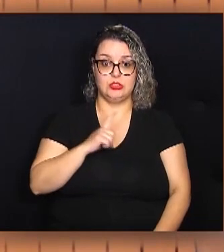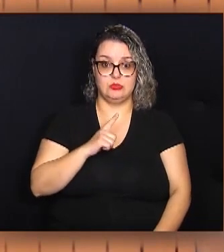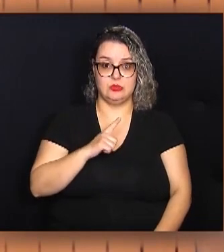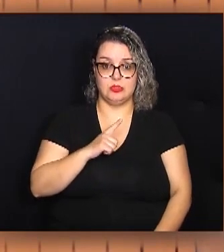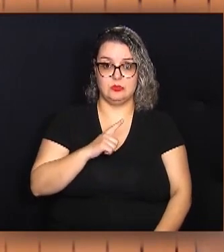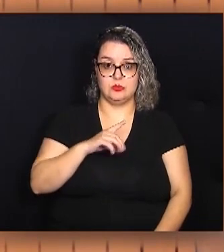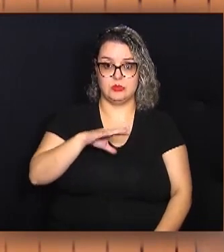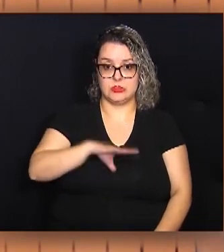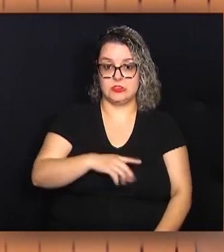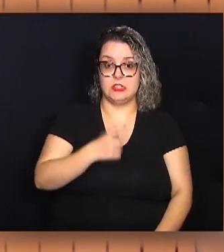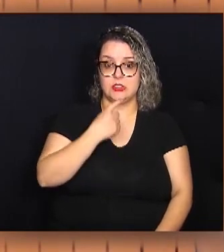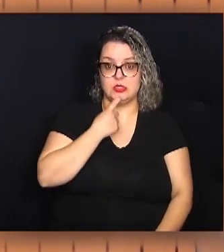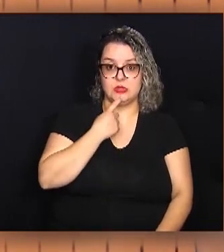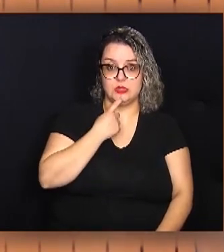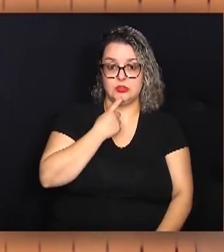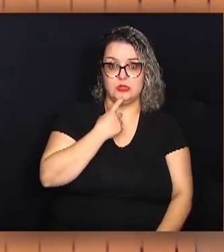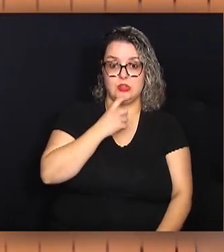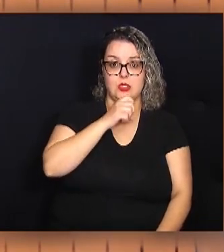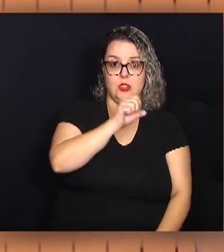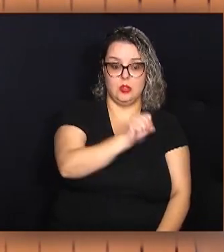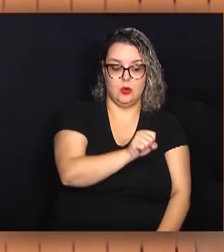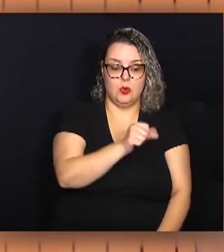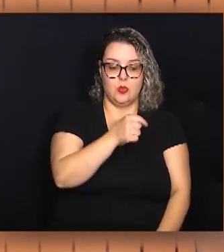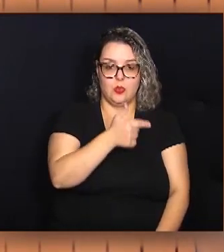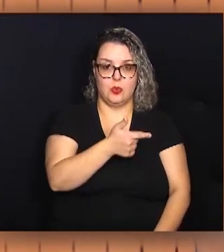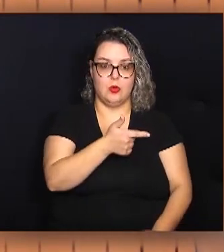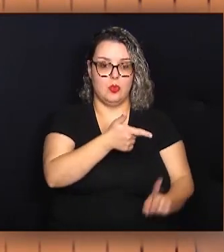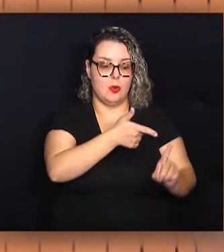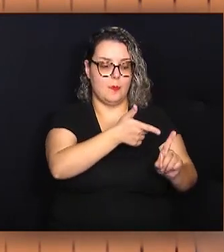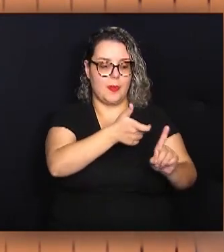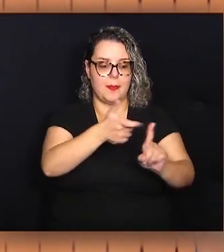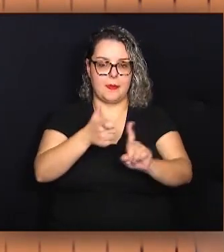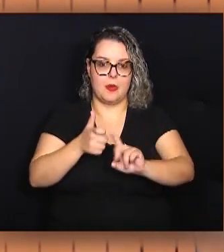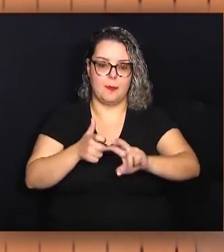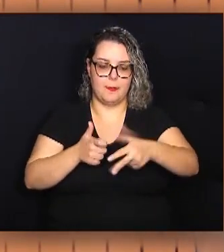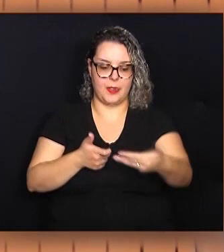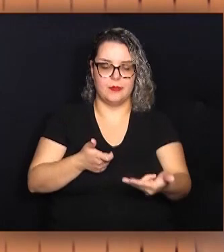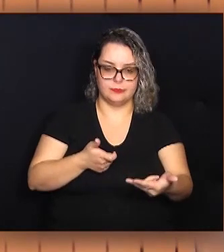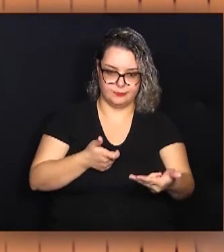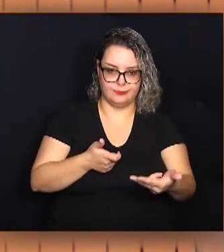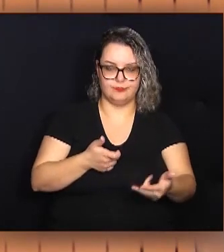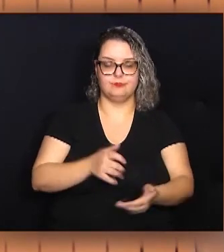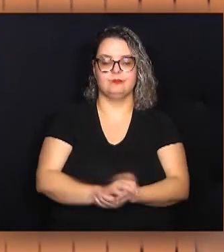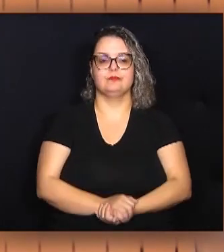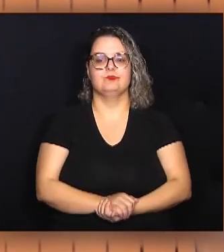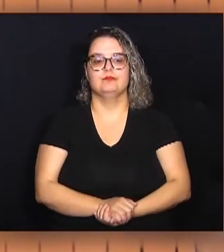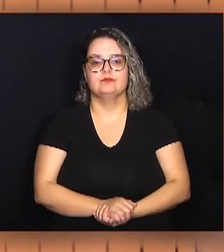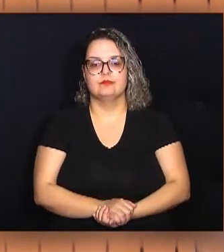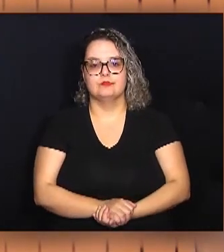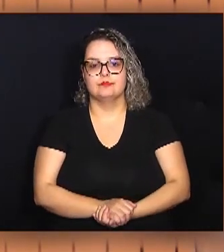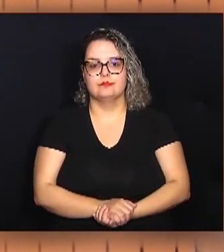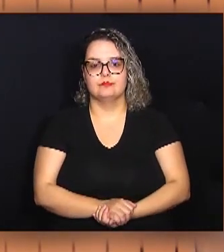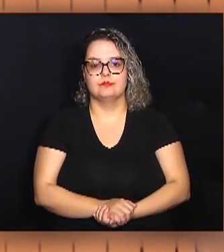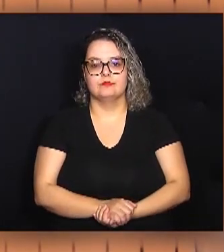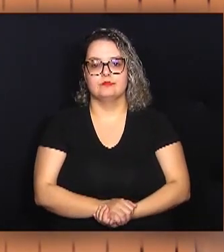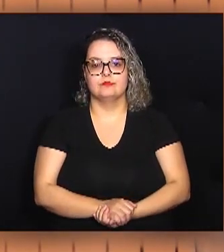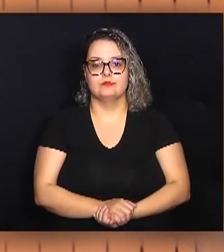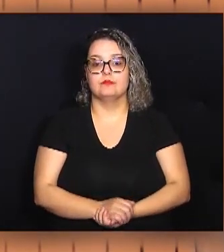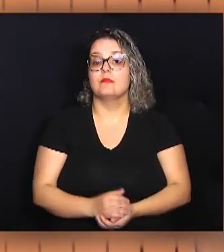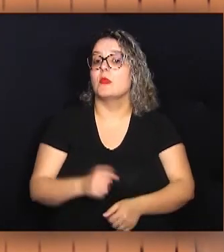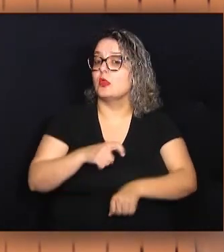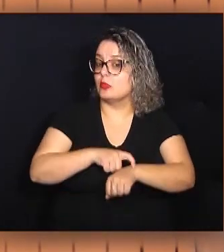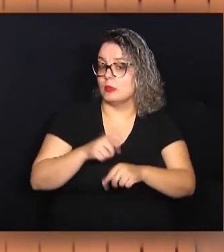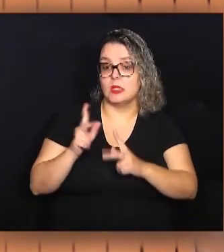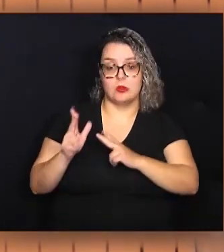cidade de Campinas 82 homicídios, ao passo que no mesmo período agora